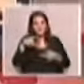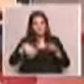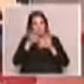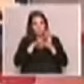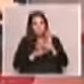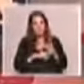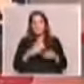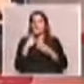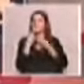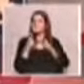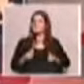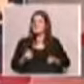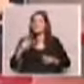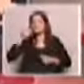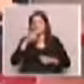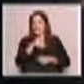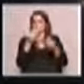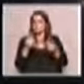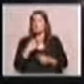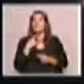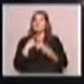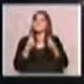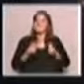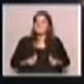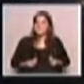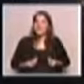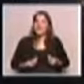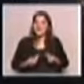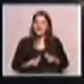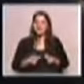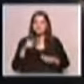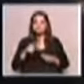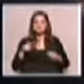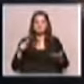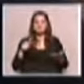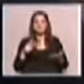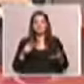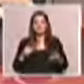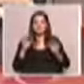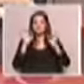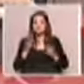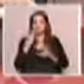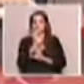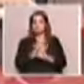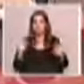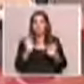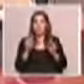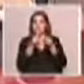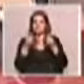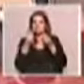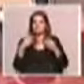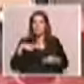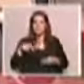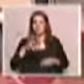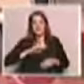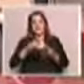tão guloso. Sei que abrimos o apetite de muita gente à volta deste absoluto extraordinário ingrediente português, que é o